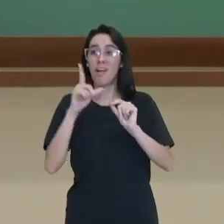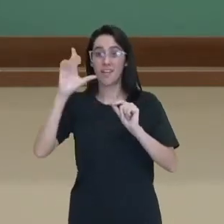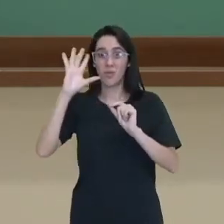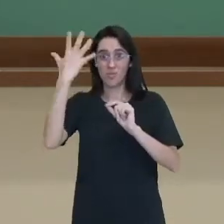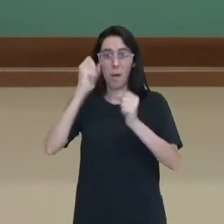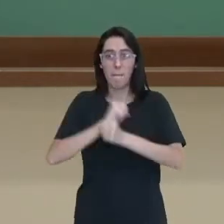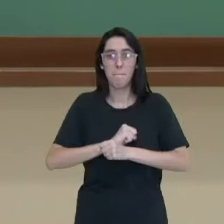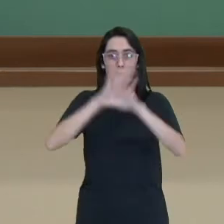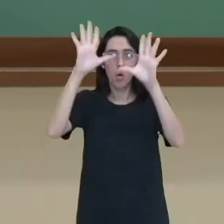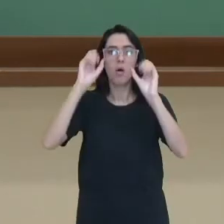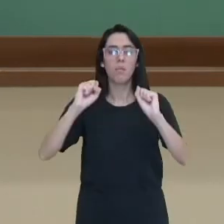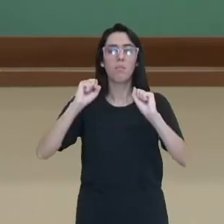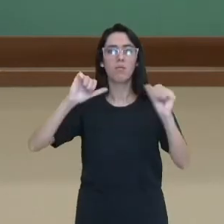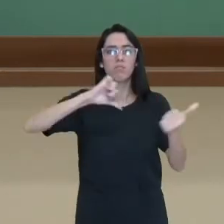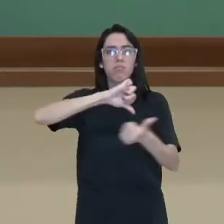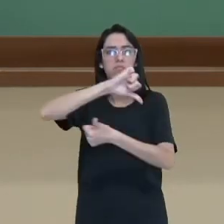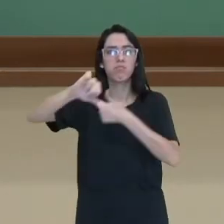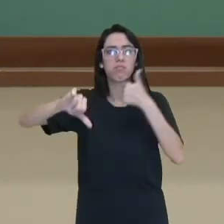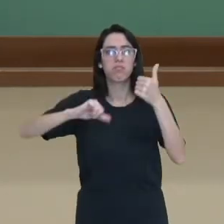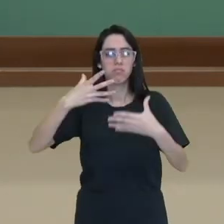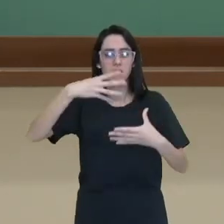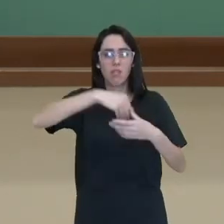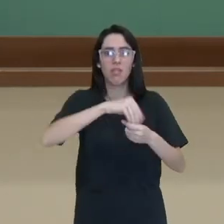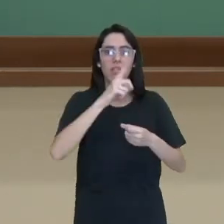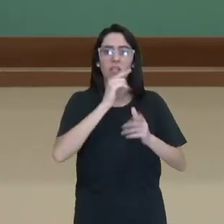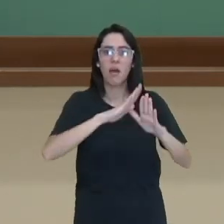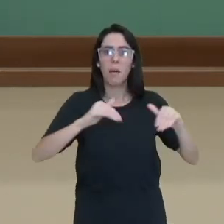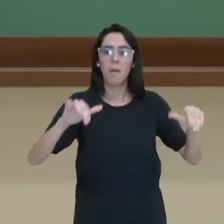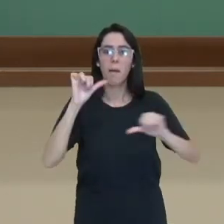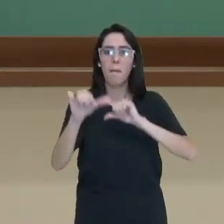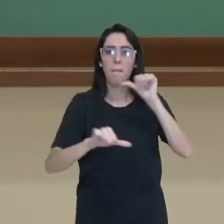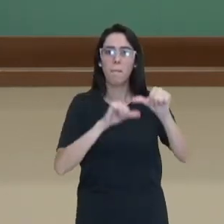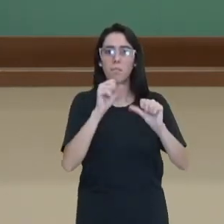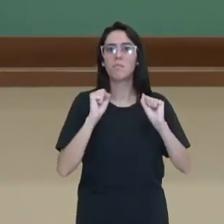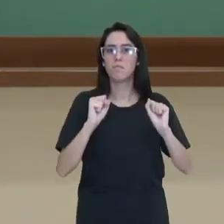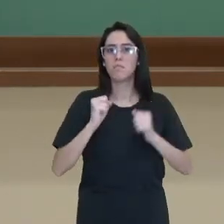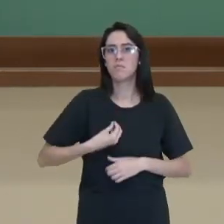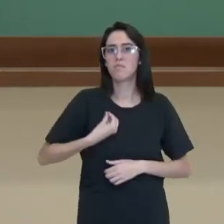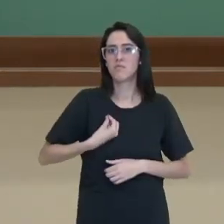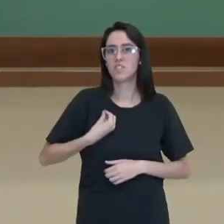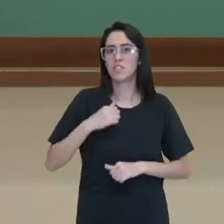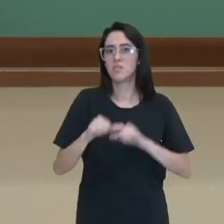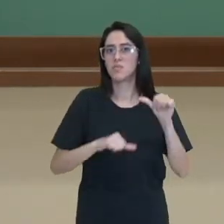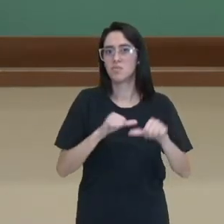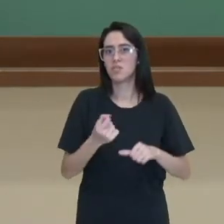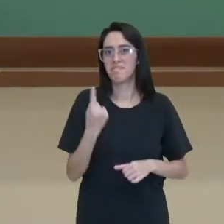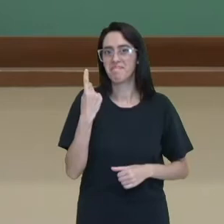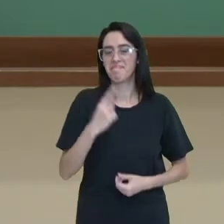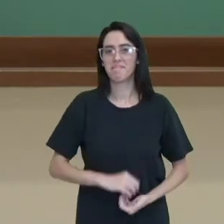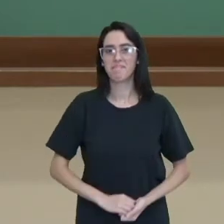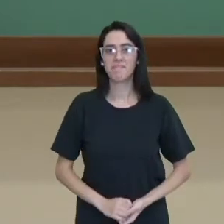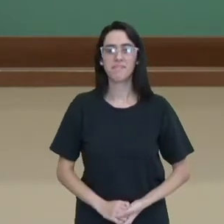nucleares podem causar grandes impactos ambientais, inclusive mudar a vida naquele determinado lugar.